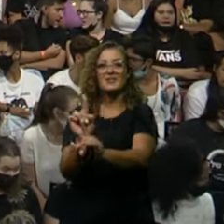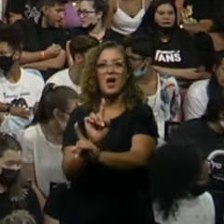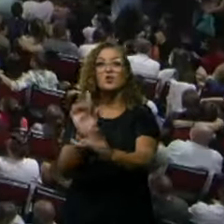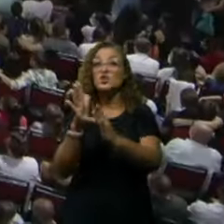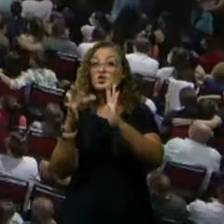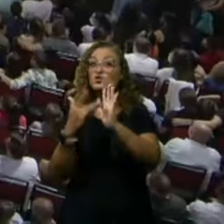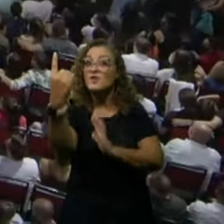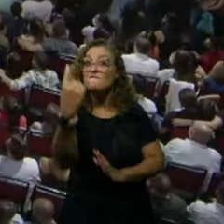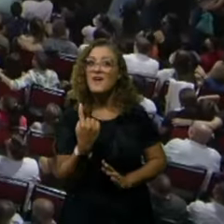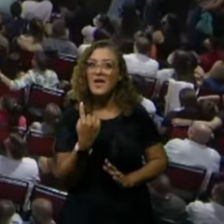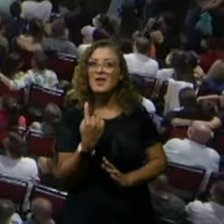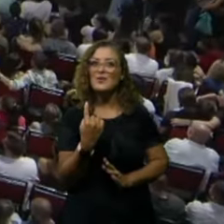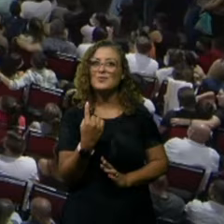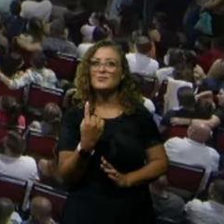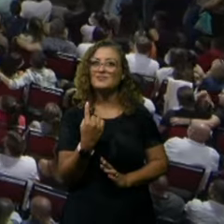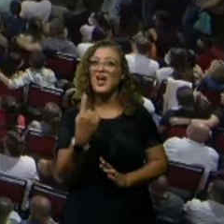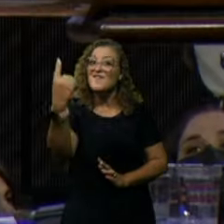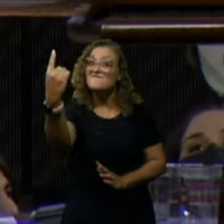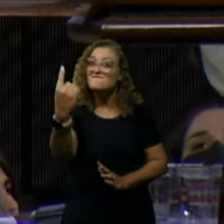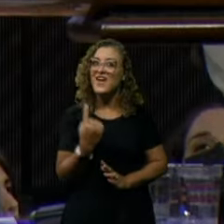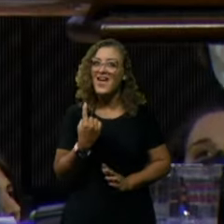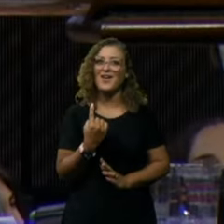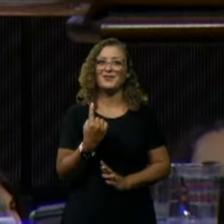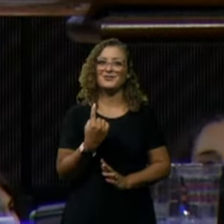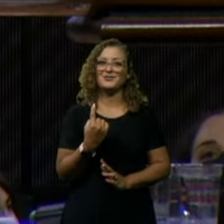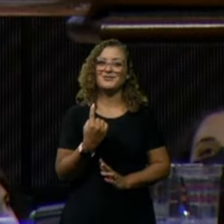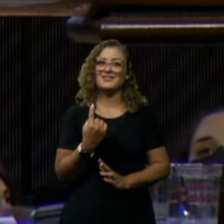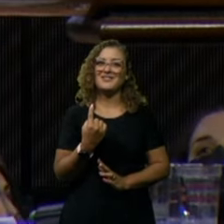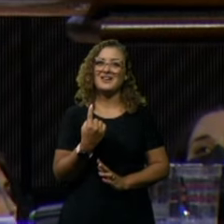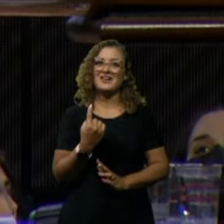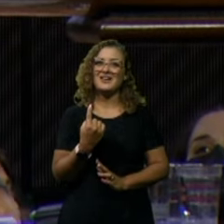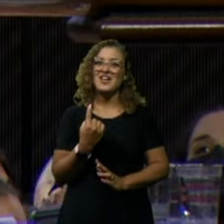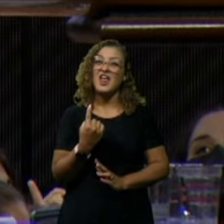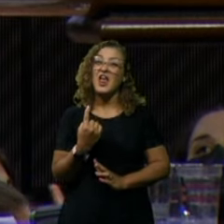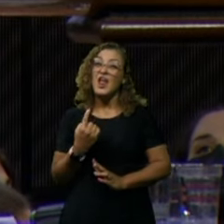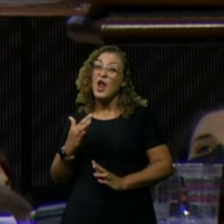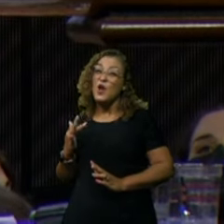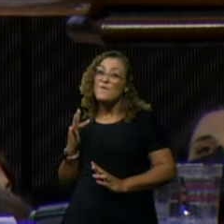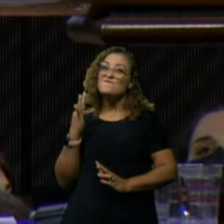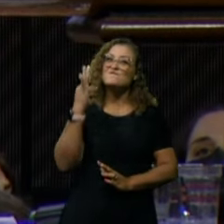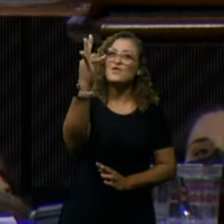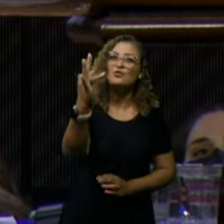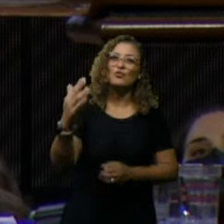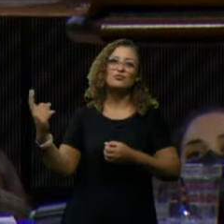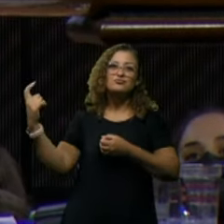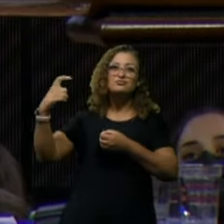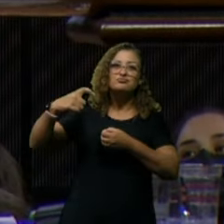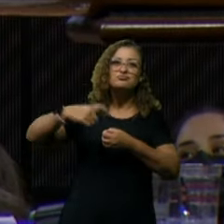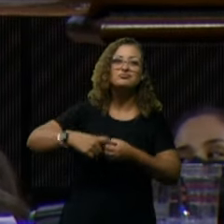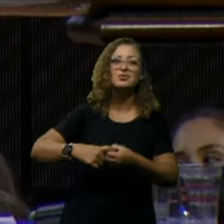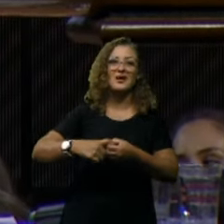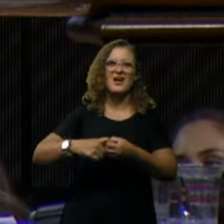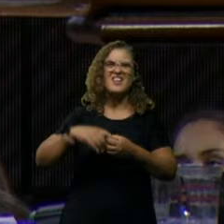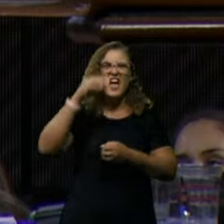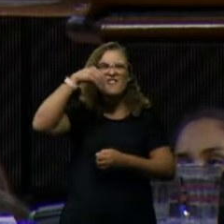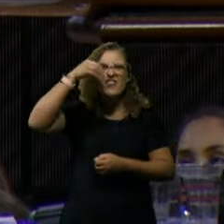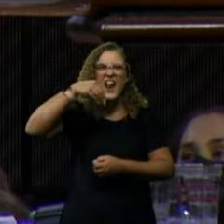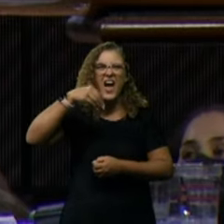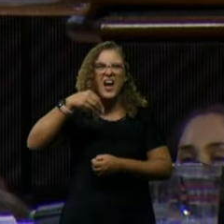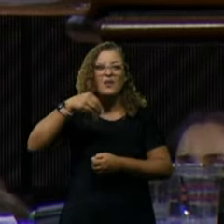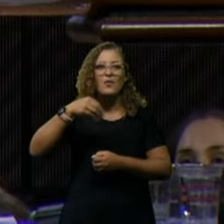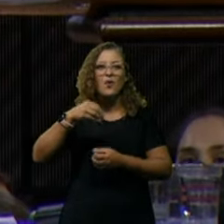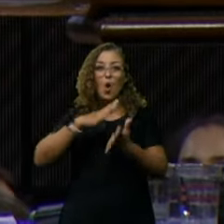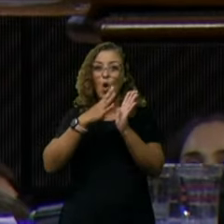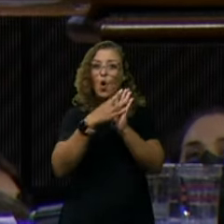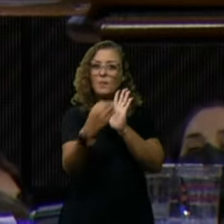veio veio veio e virar de novo tá fraco diga virar de